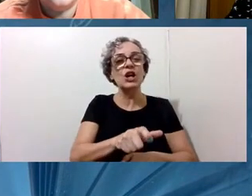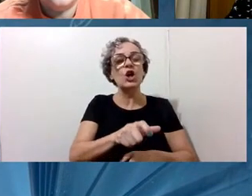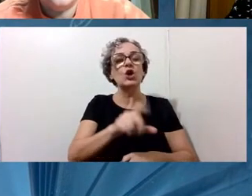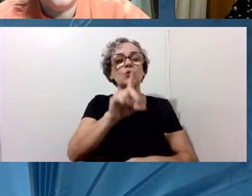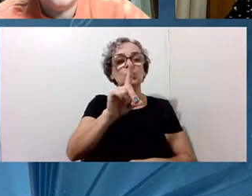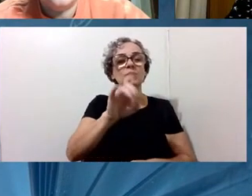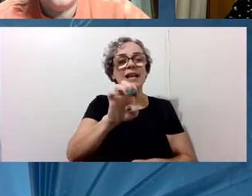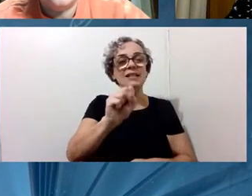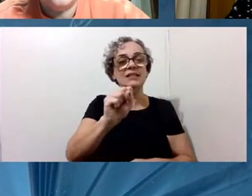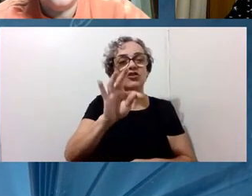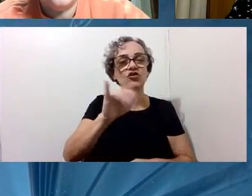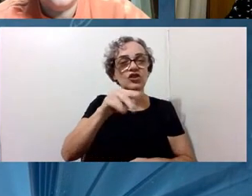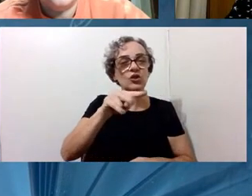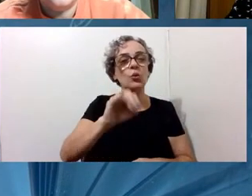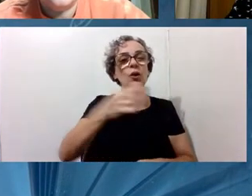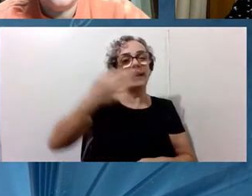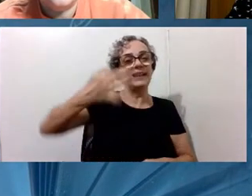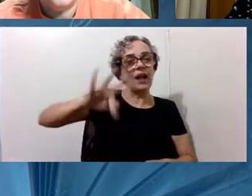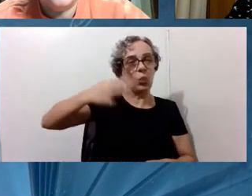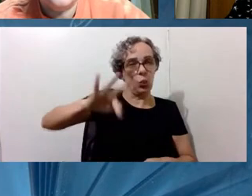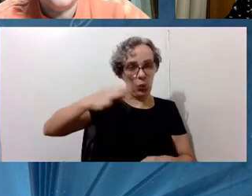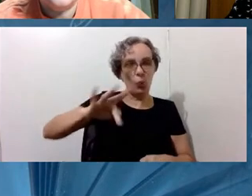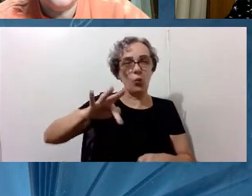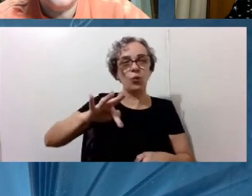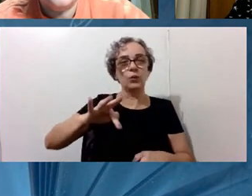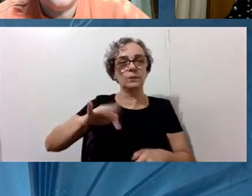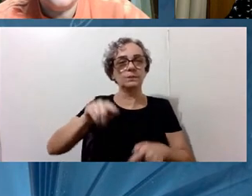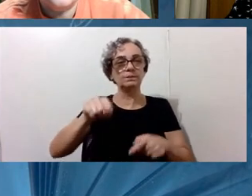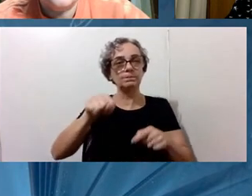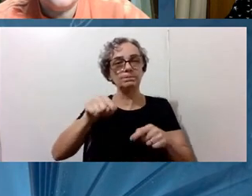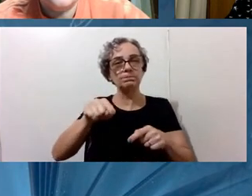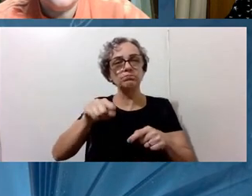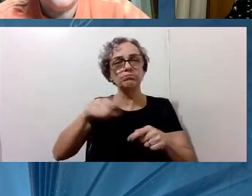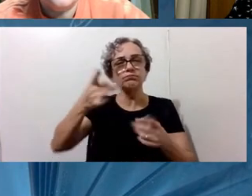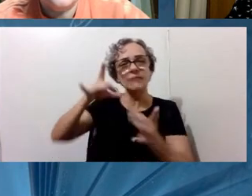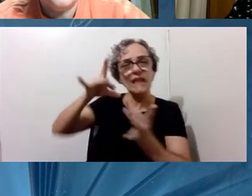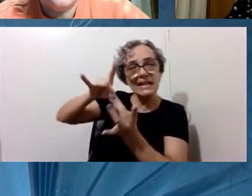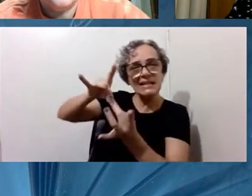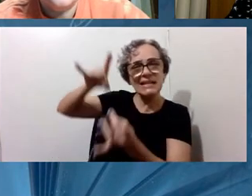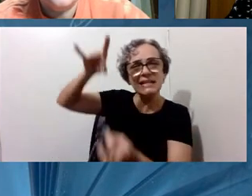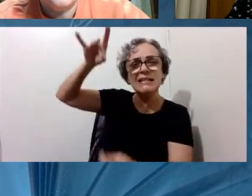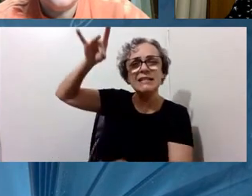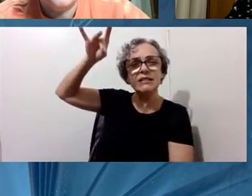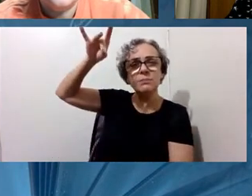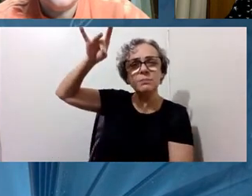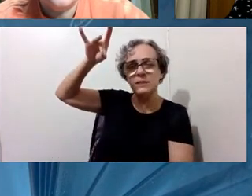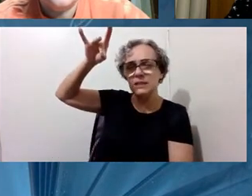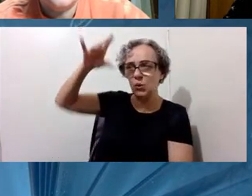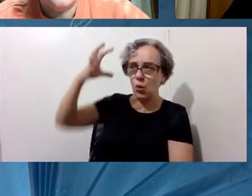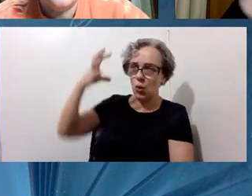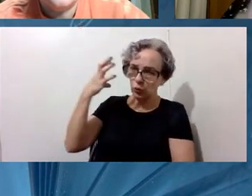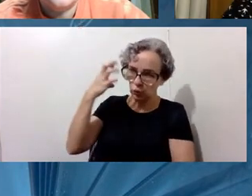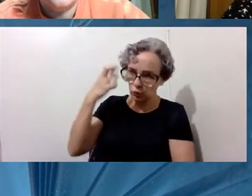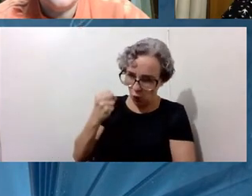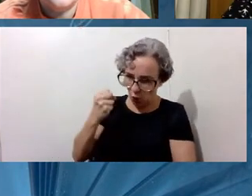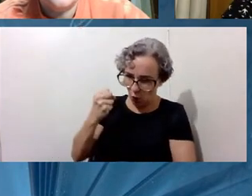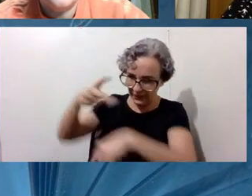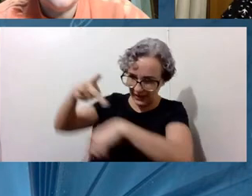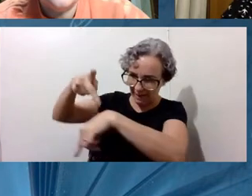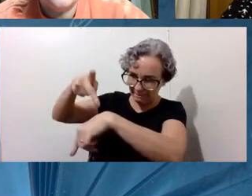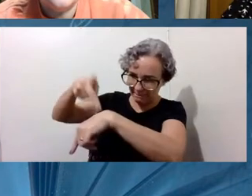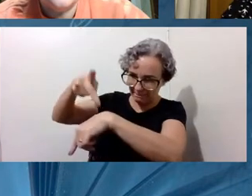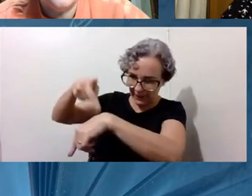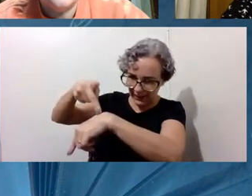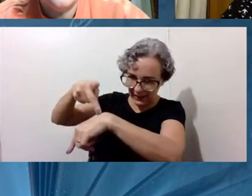o espírito, não sei bem nem se ele usa a palavra espírito, ele dorme no vegetal, ele sonha no animal,